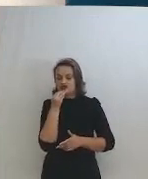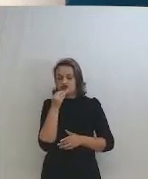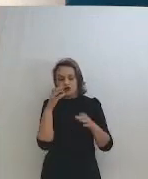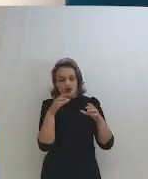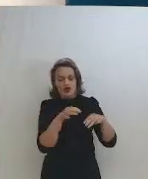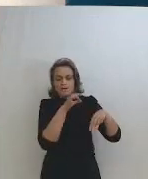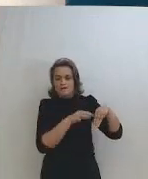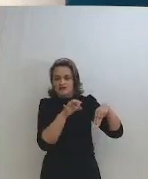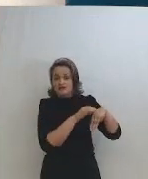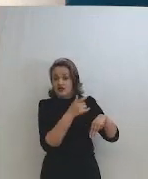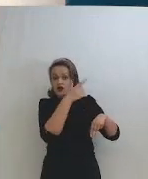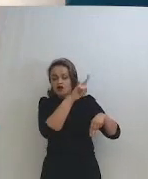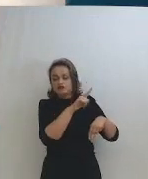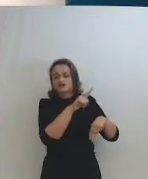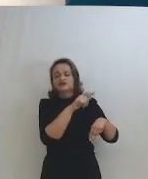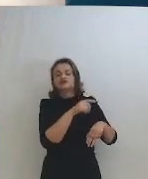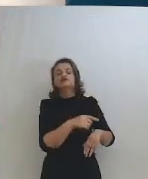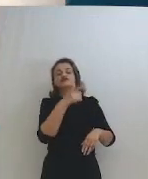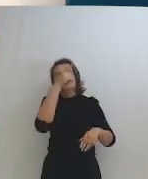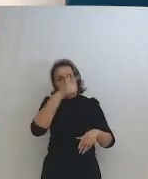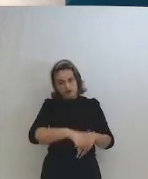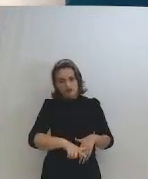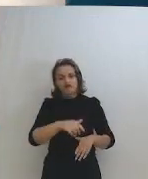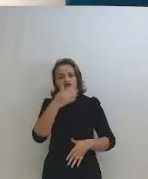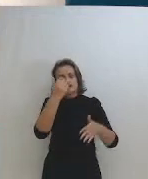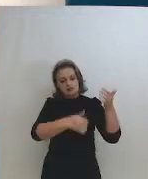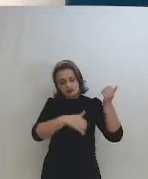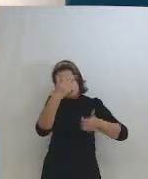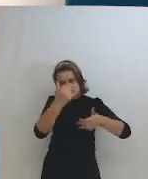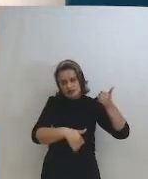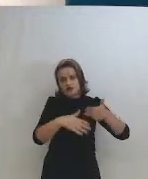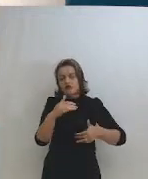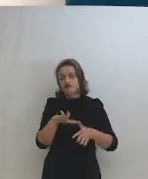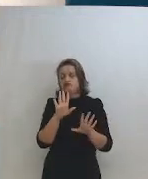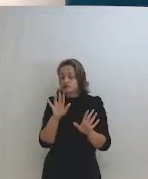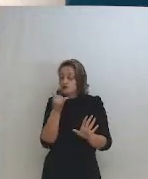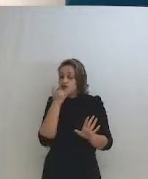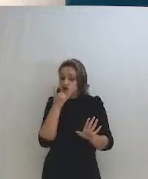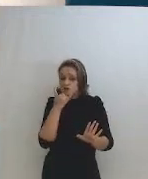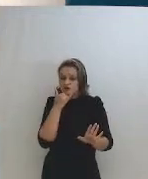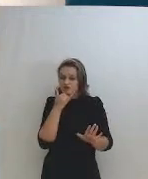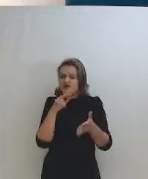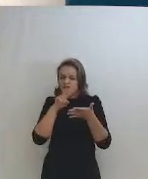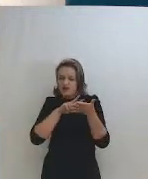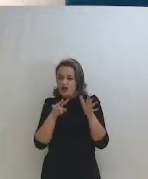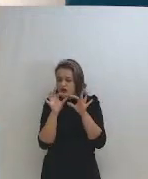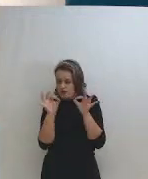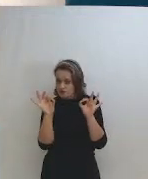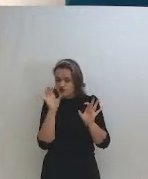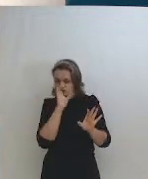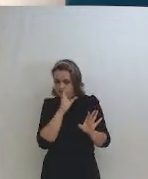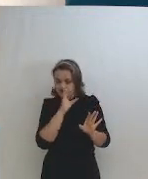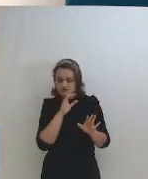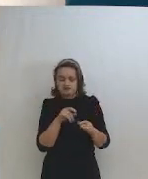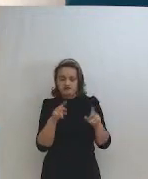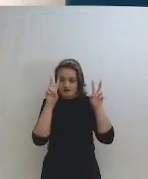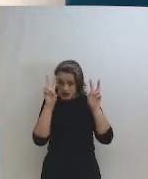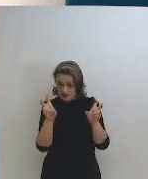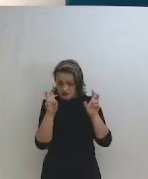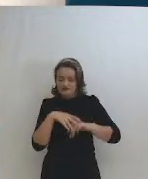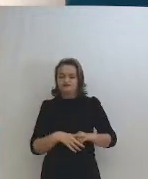sua fundamentação de pronúncia. Peço vênia para a leitura do pequeno trecho, abre aspas. Por